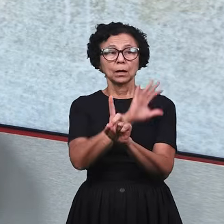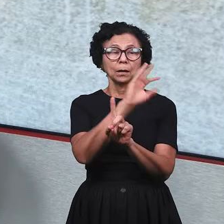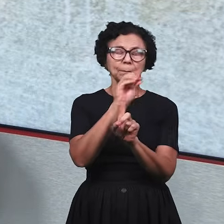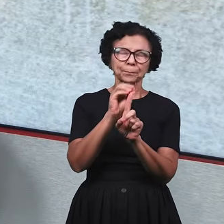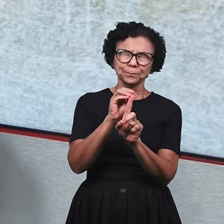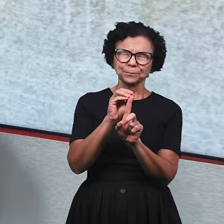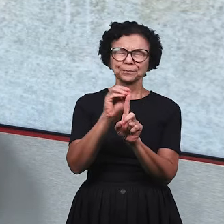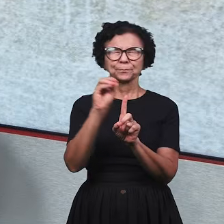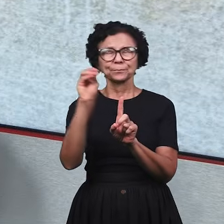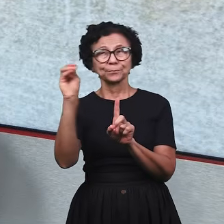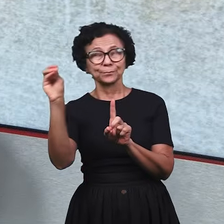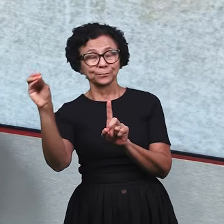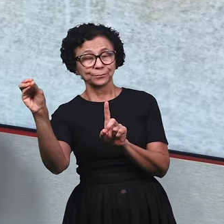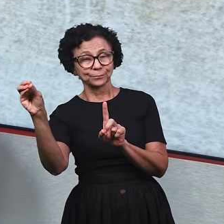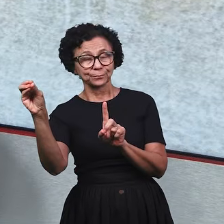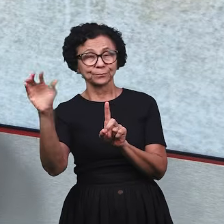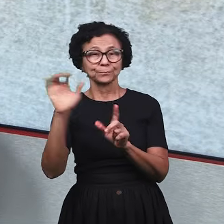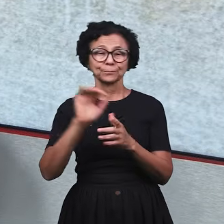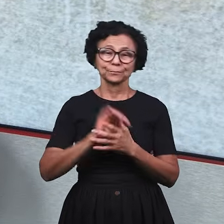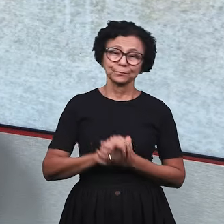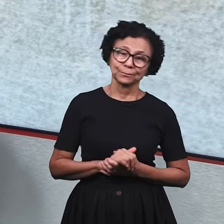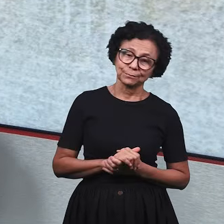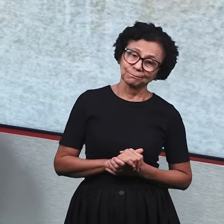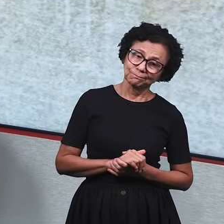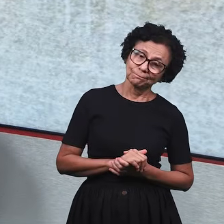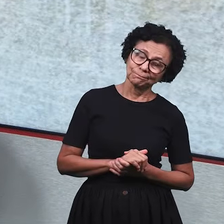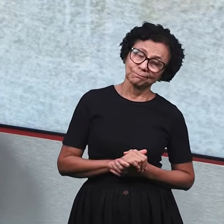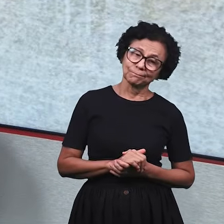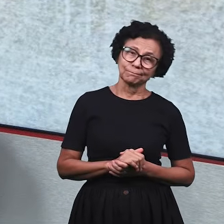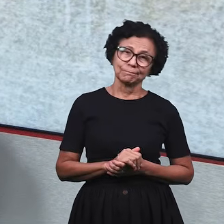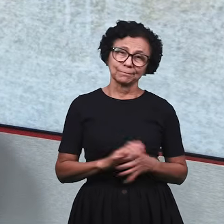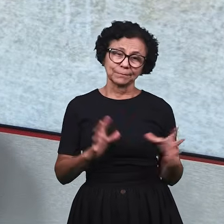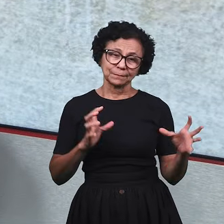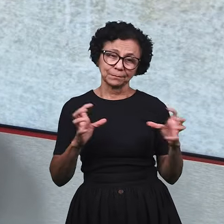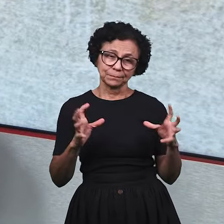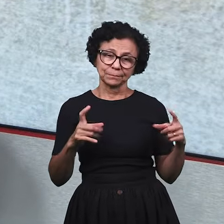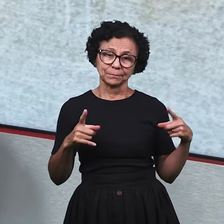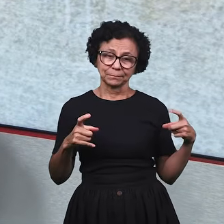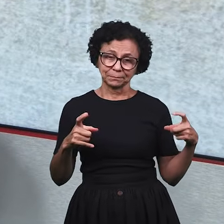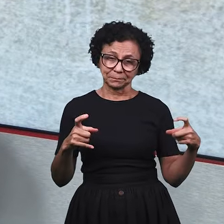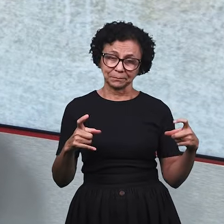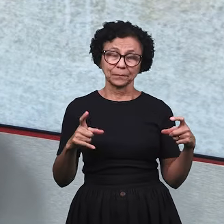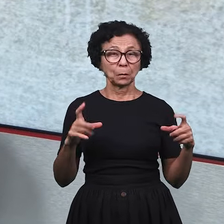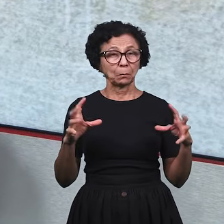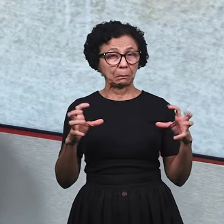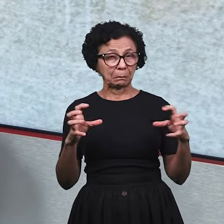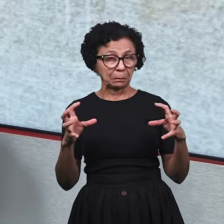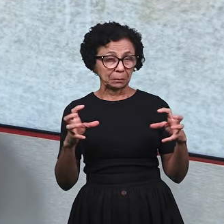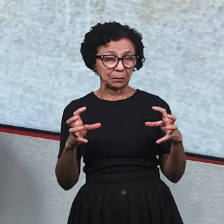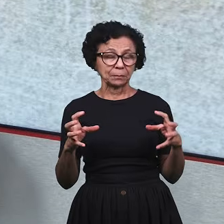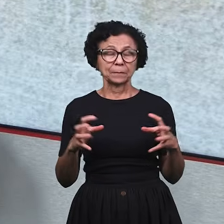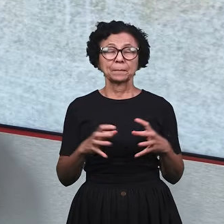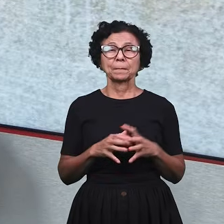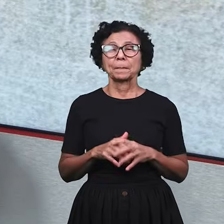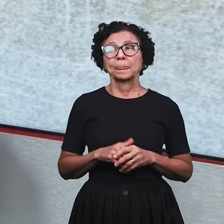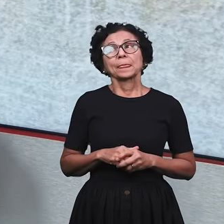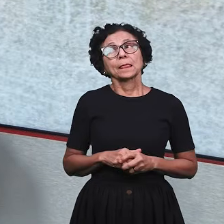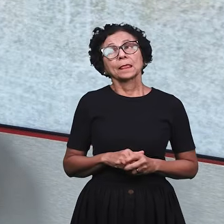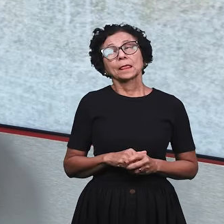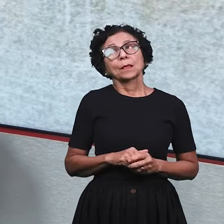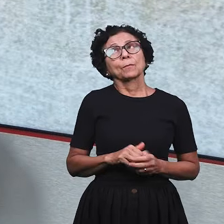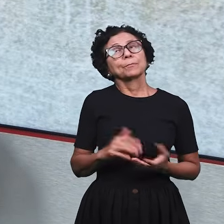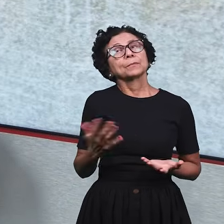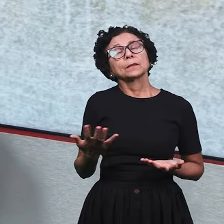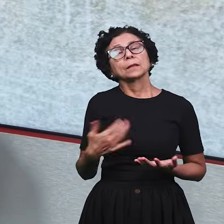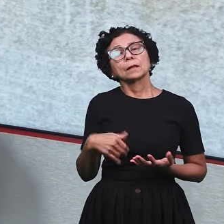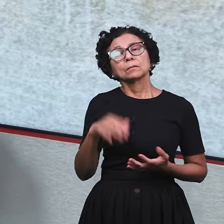como mediador entre duas partes que estão em conflito. Portanto, o pacificador, ele é